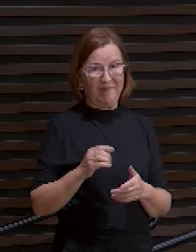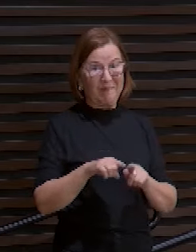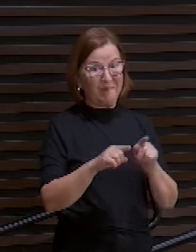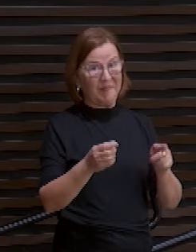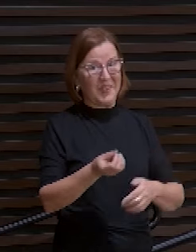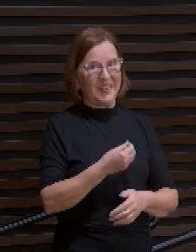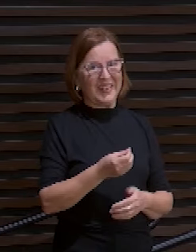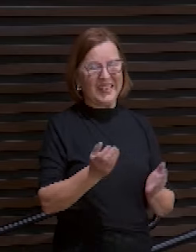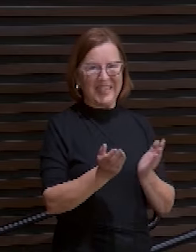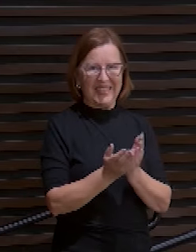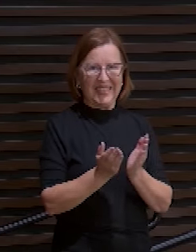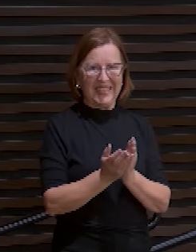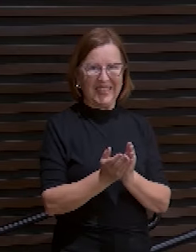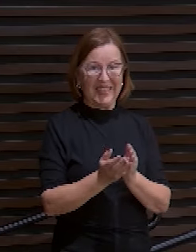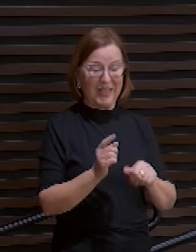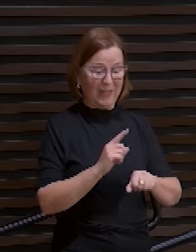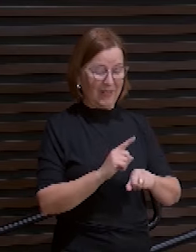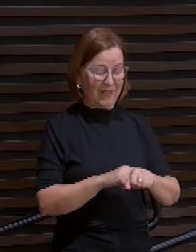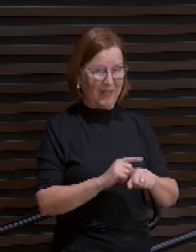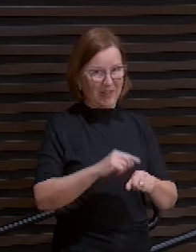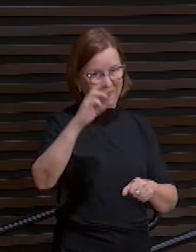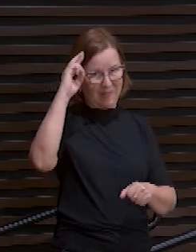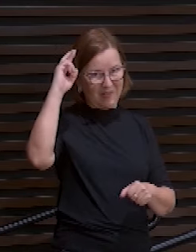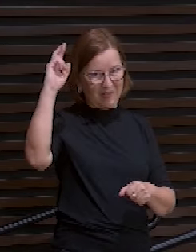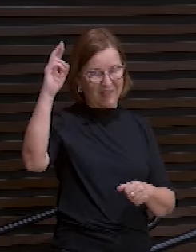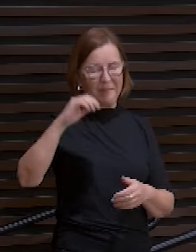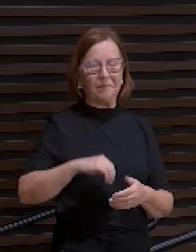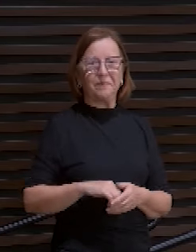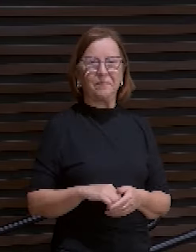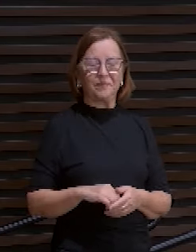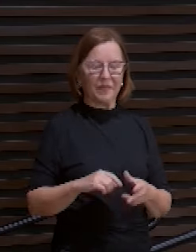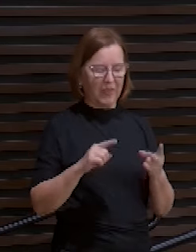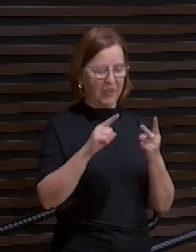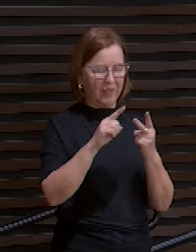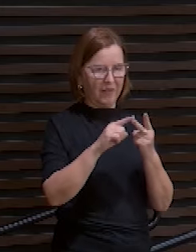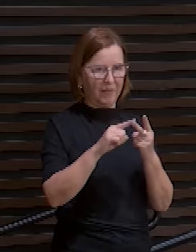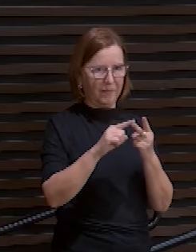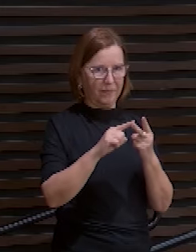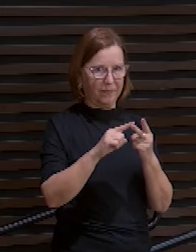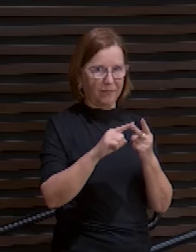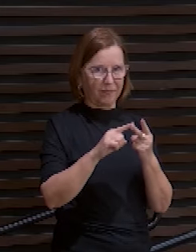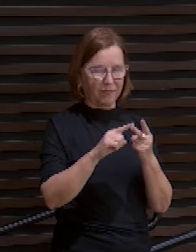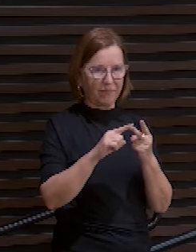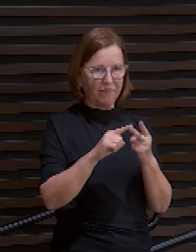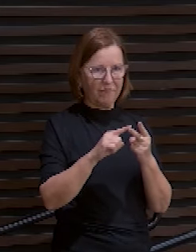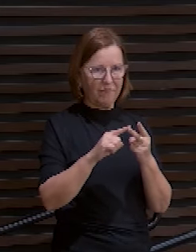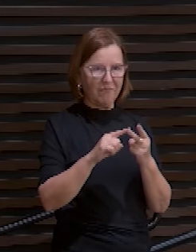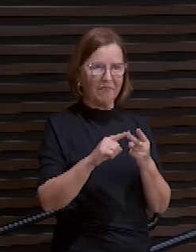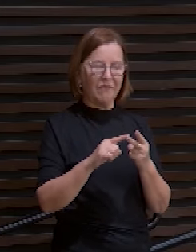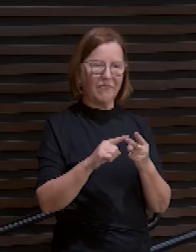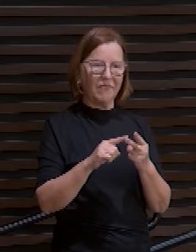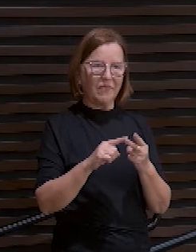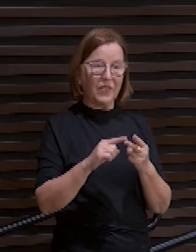Senhor segundo o crescimento do fruto do espírito é inevitável